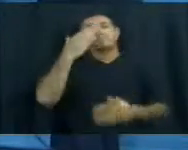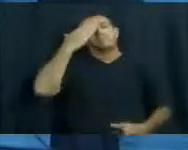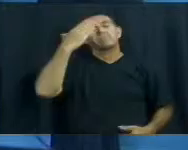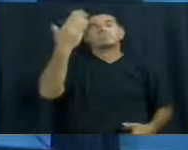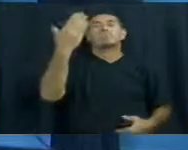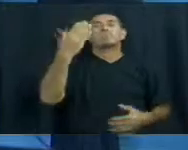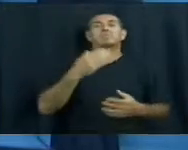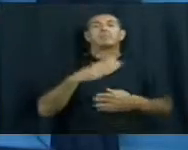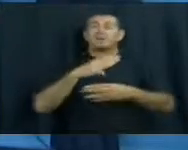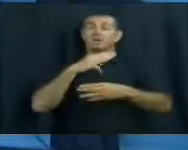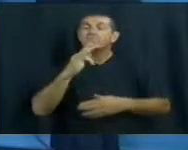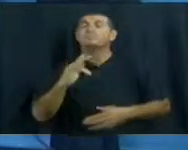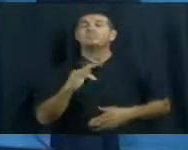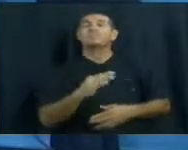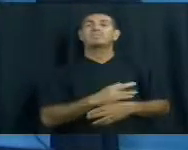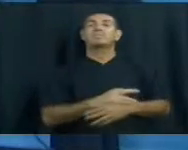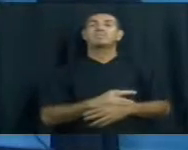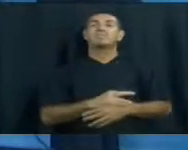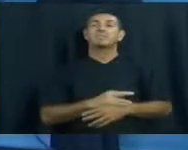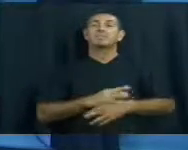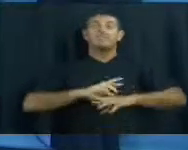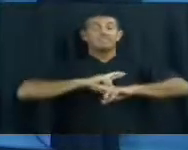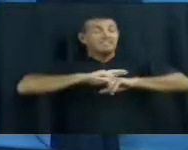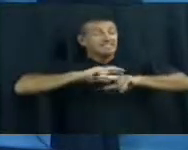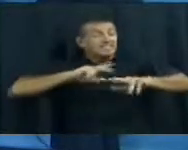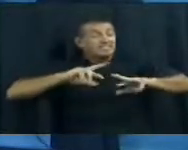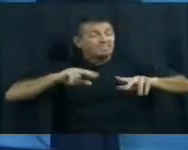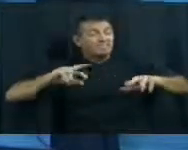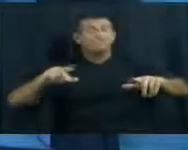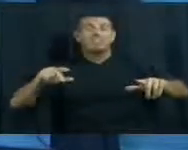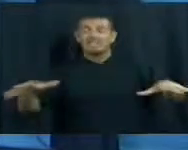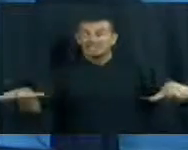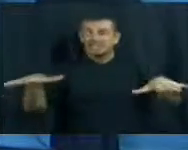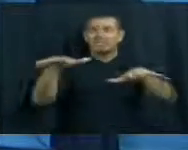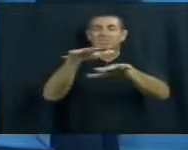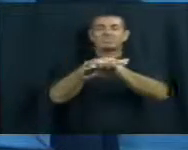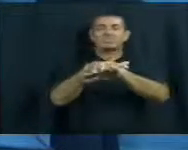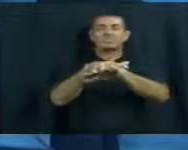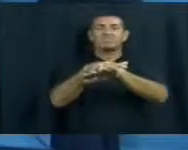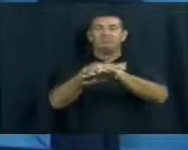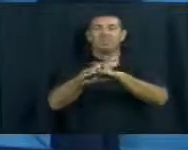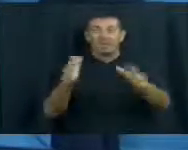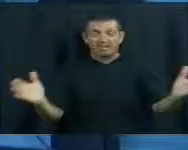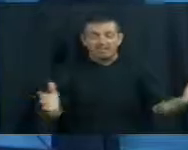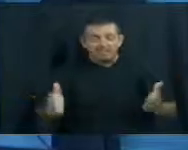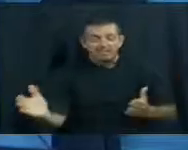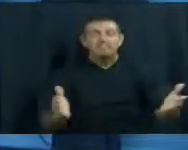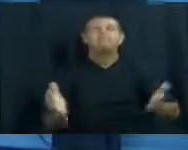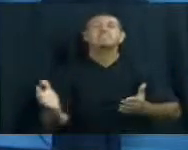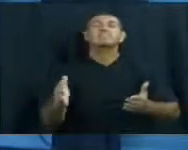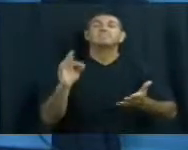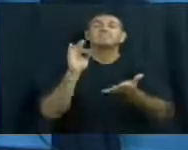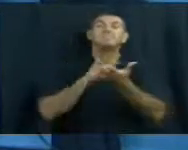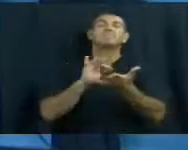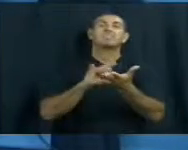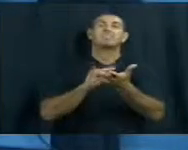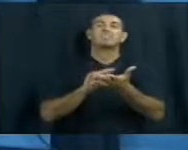que Cabo Frio será totalmente inclusiva e acessível daqui para frente.